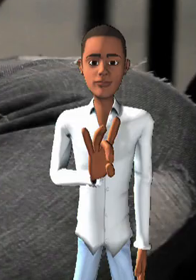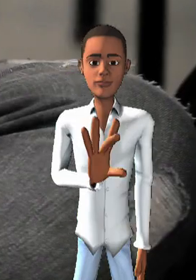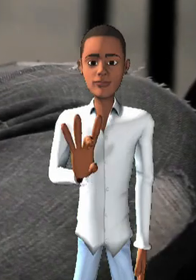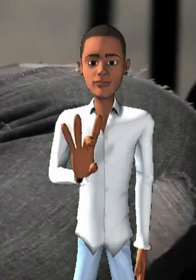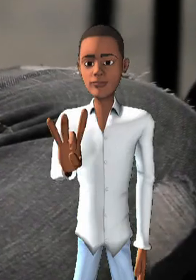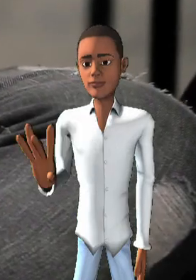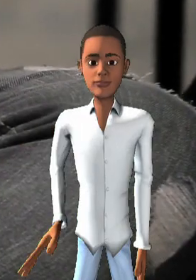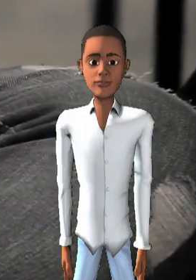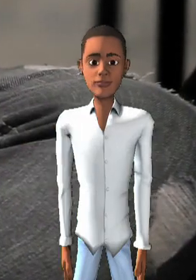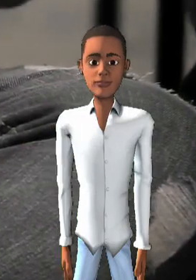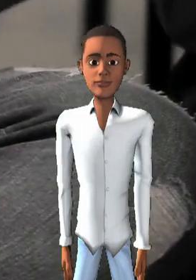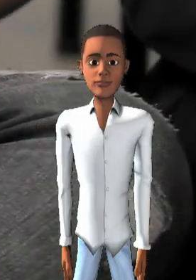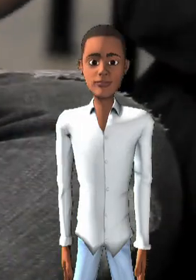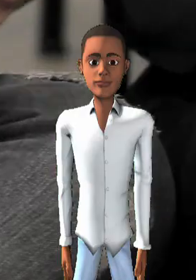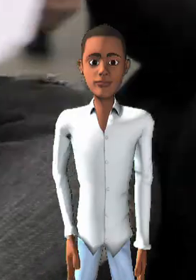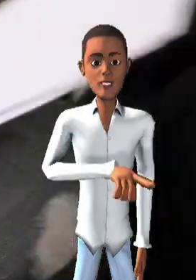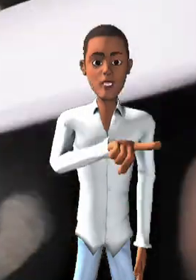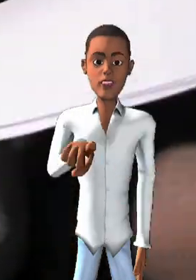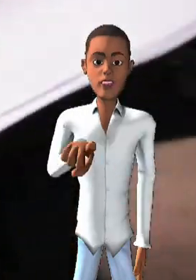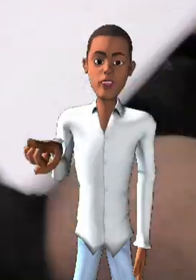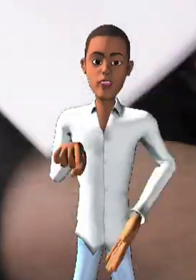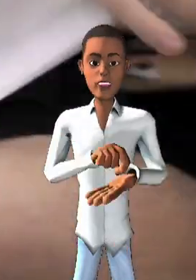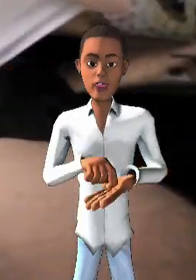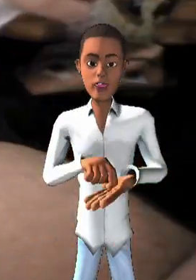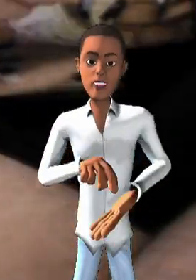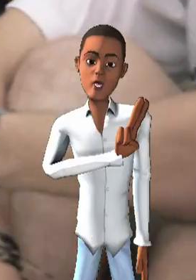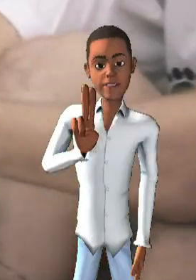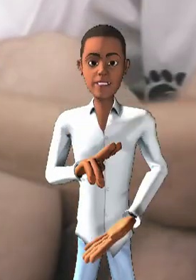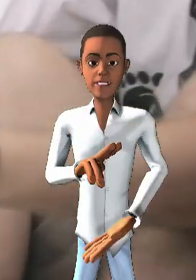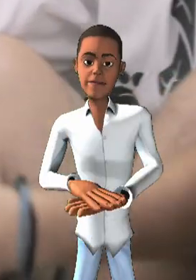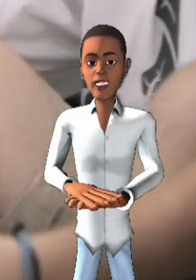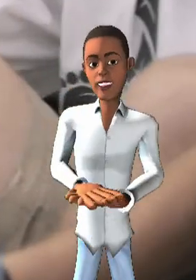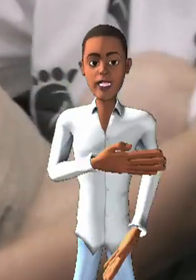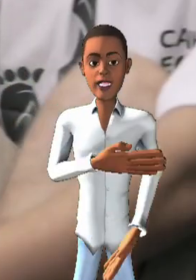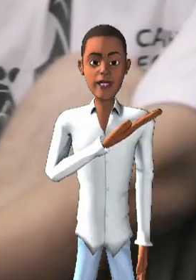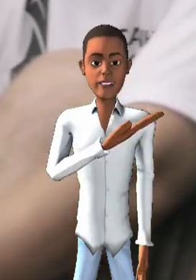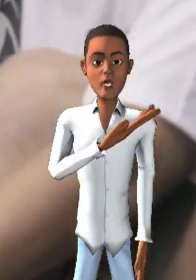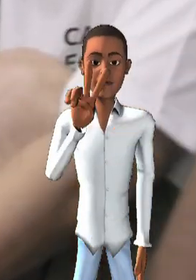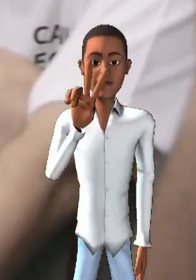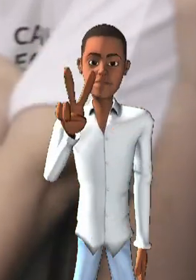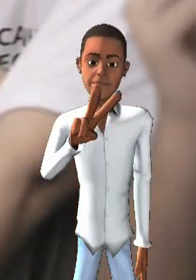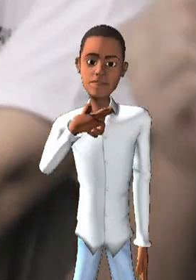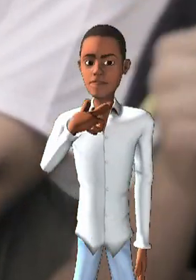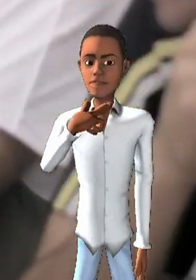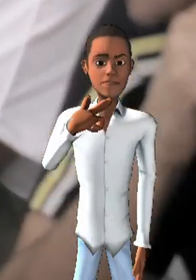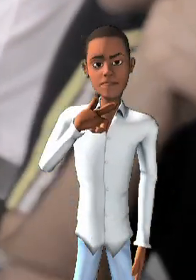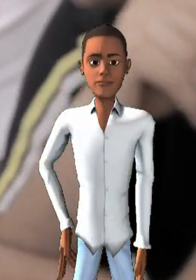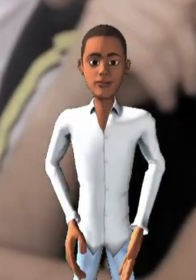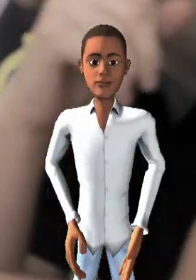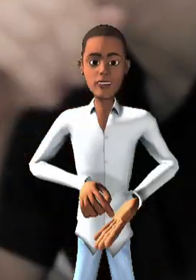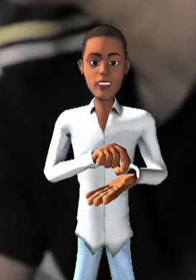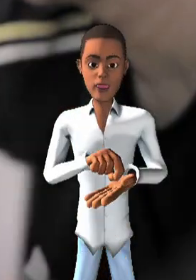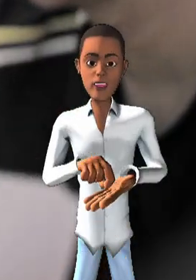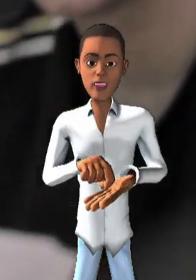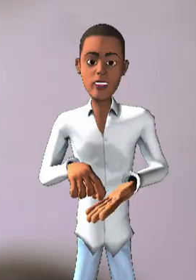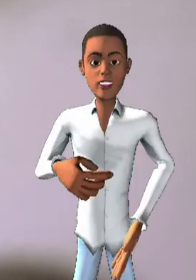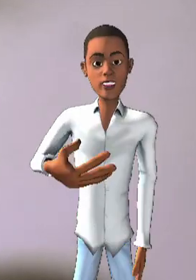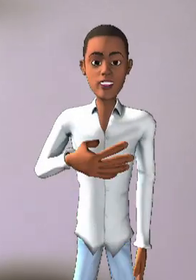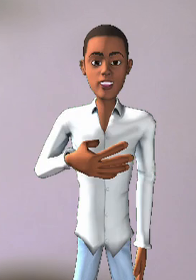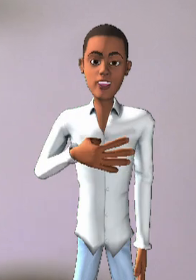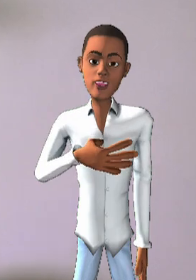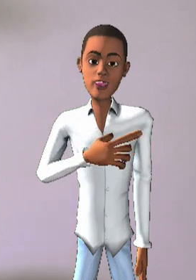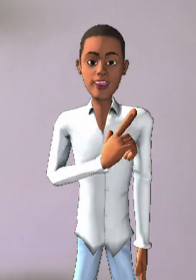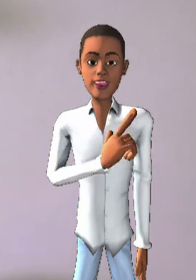para cada pessoa aqui e o que eu vou pedir é que vocês escrevam nessa folha, sem deixar nome, sem deixar um outro ver, algum